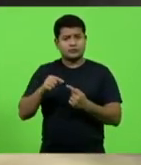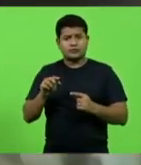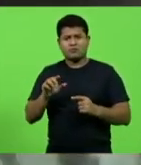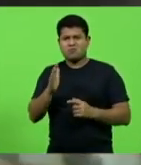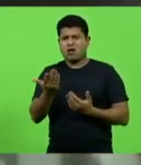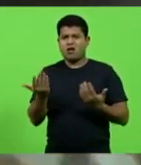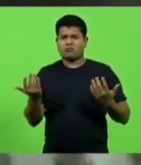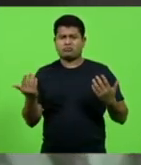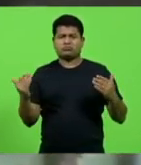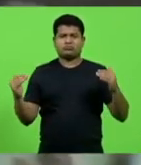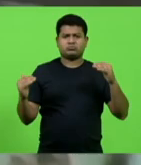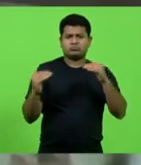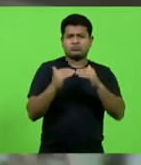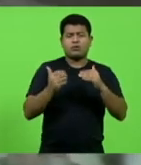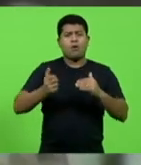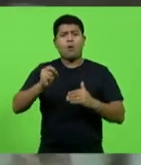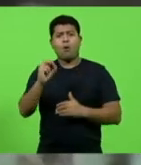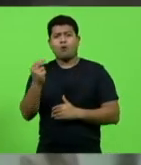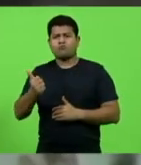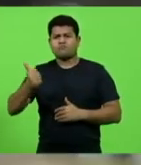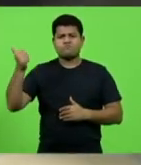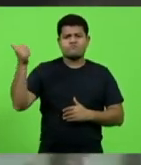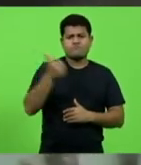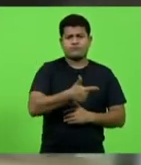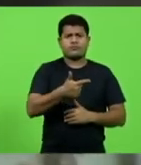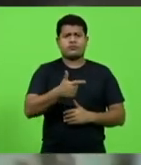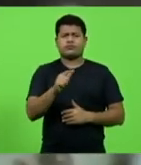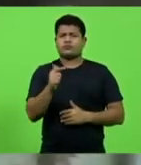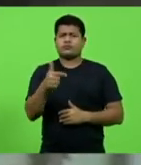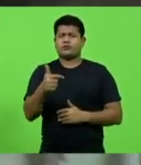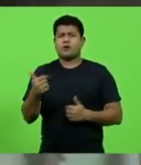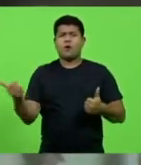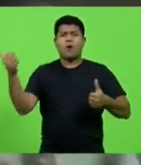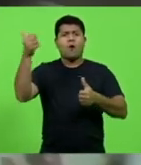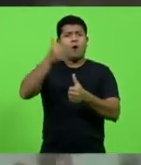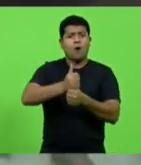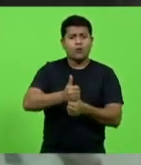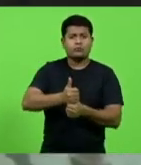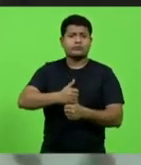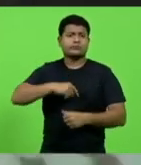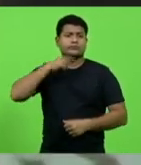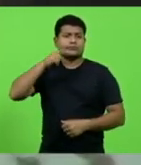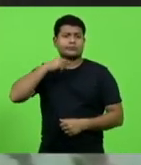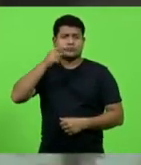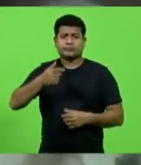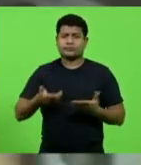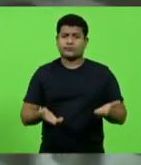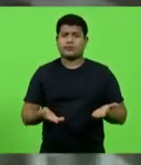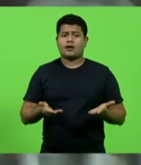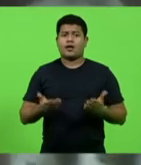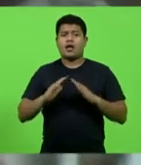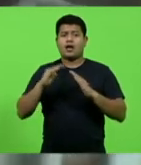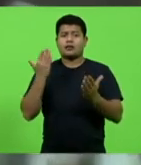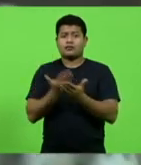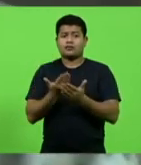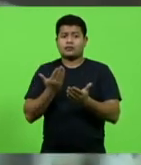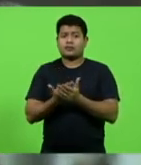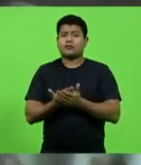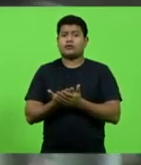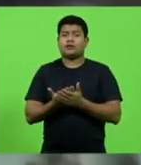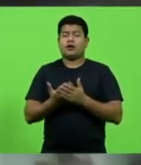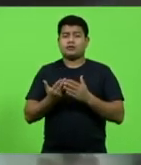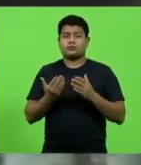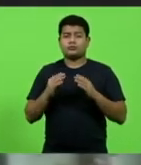não se substituem. Não há como substituir a educação escolar pela educação